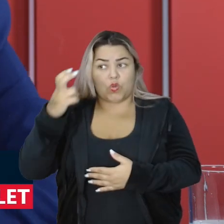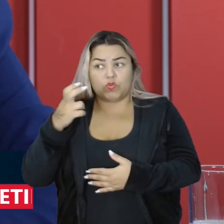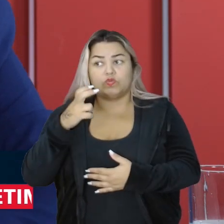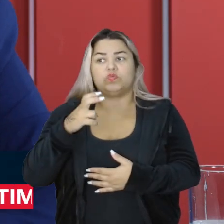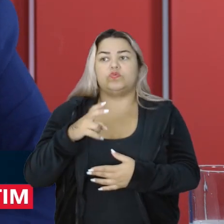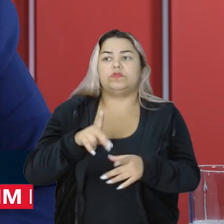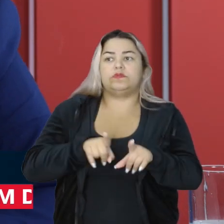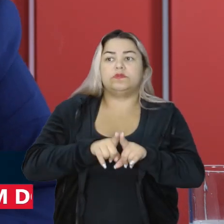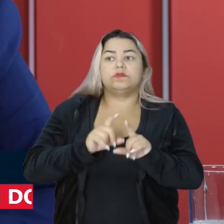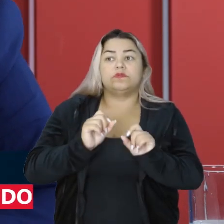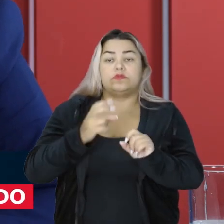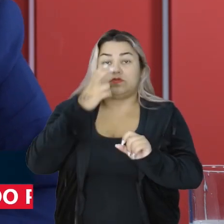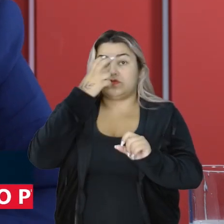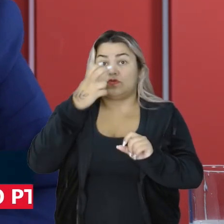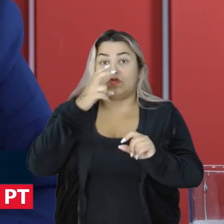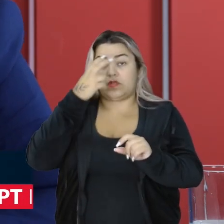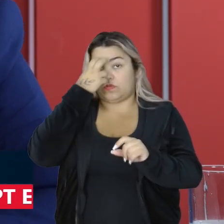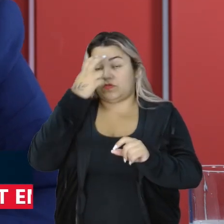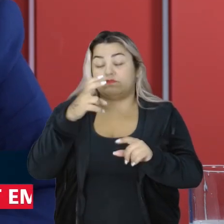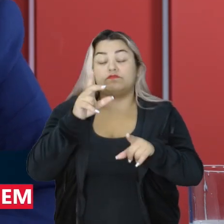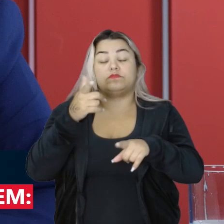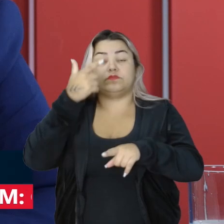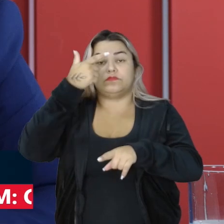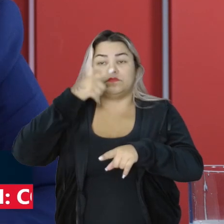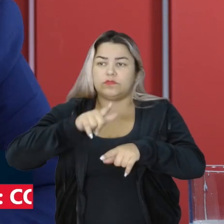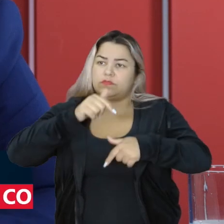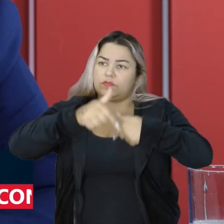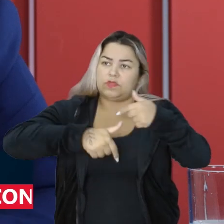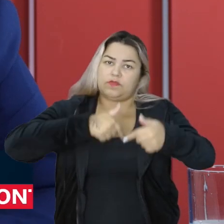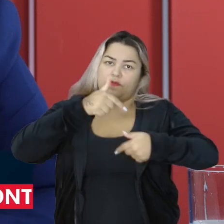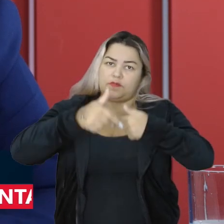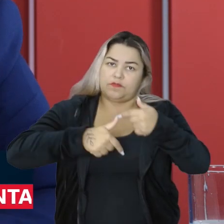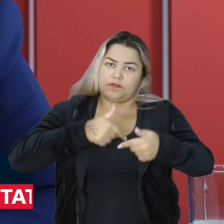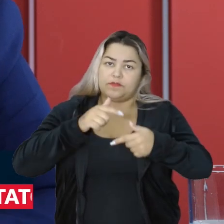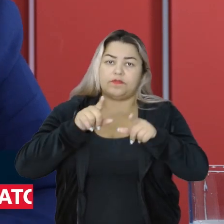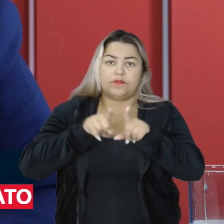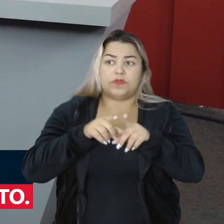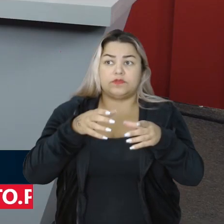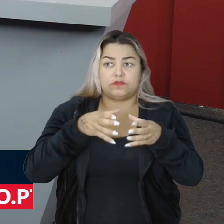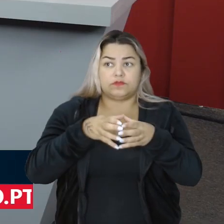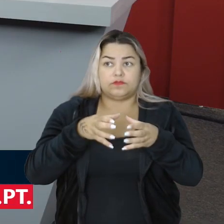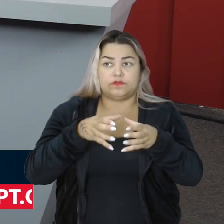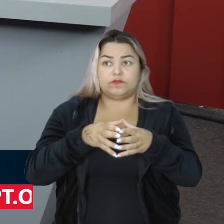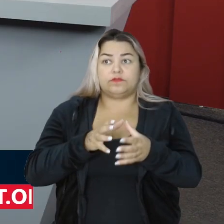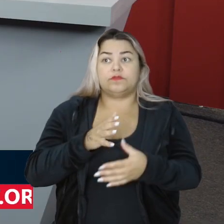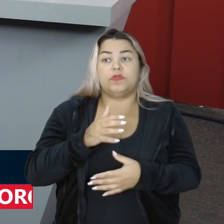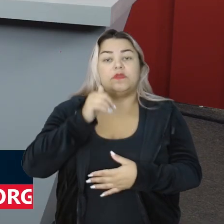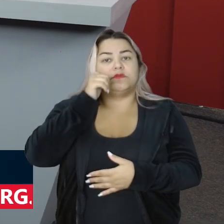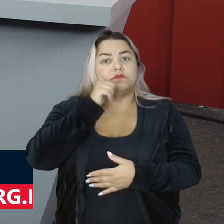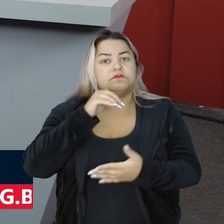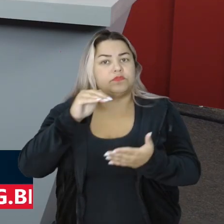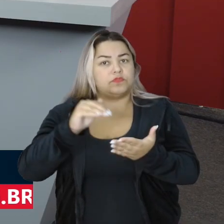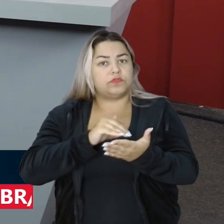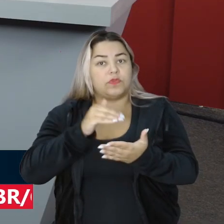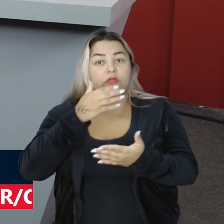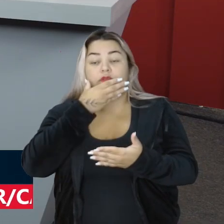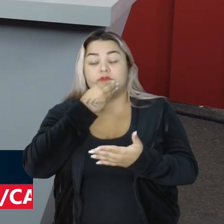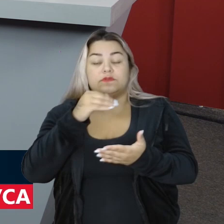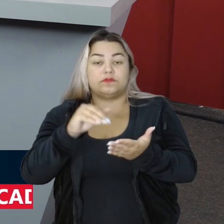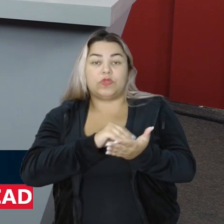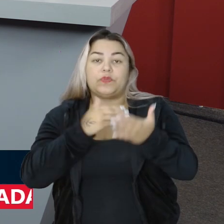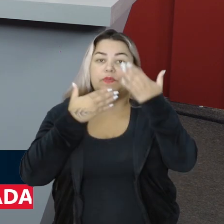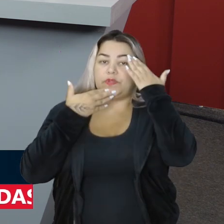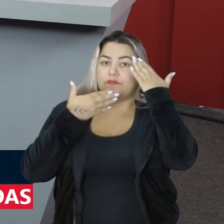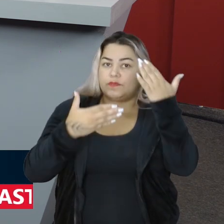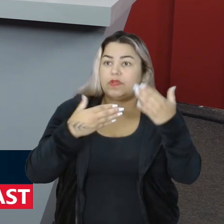gente garanta uma proteção social e trabalhista para essa turma. Secretário, muito obrigada pela